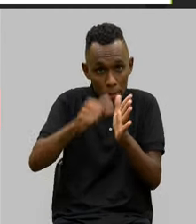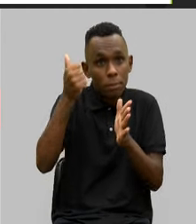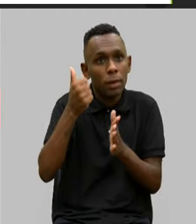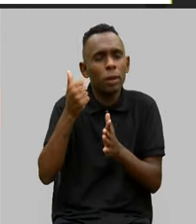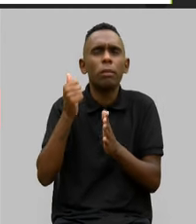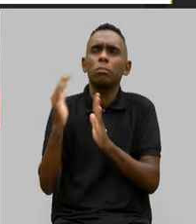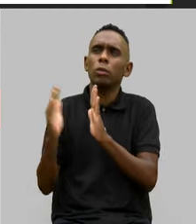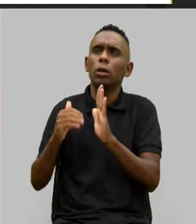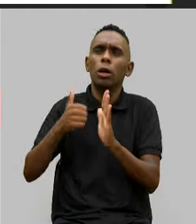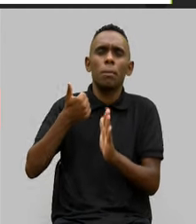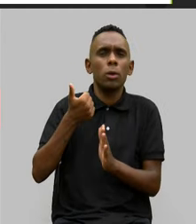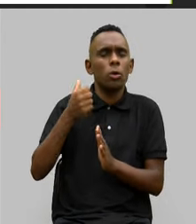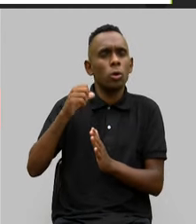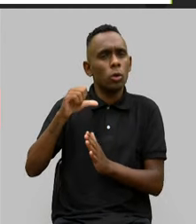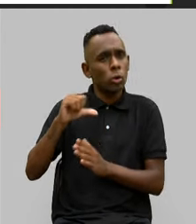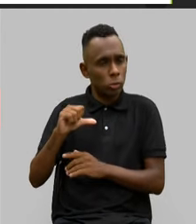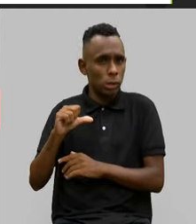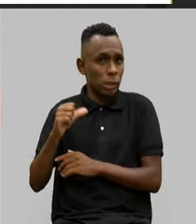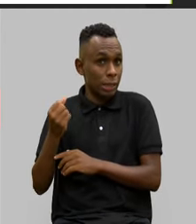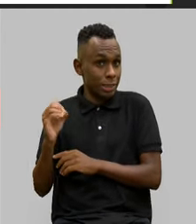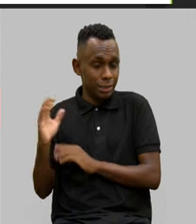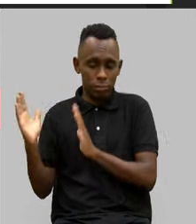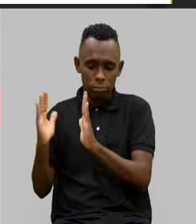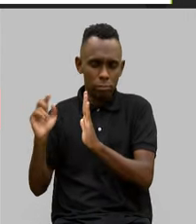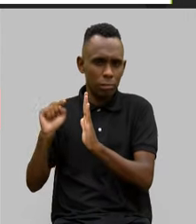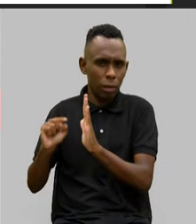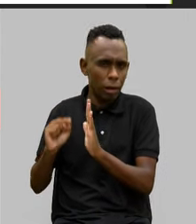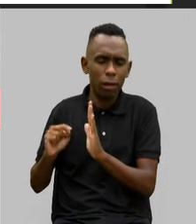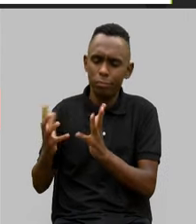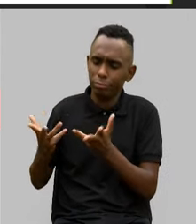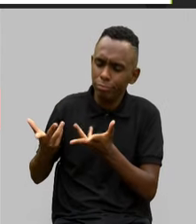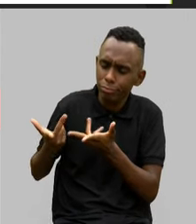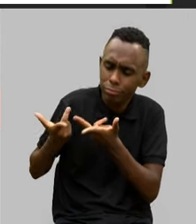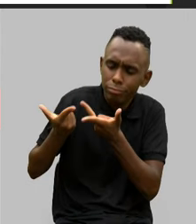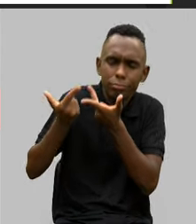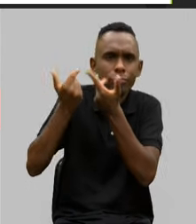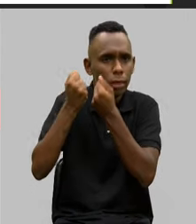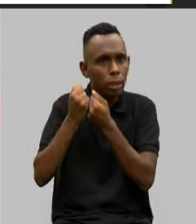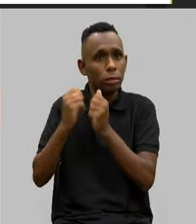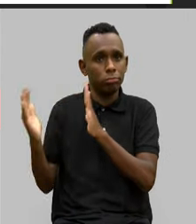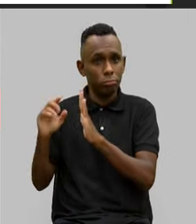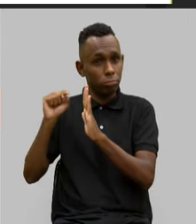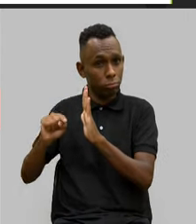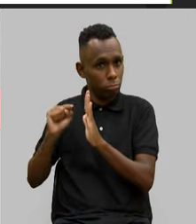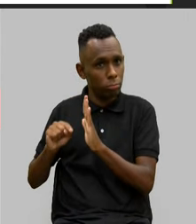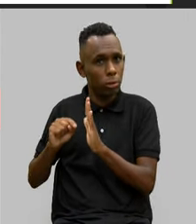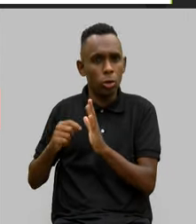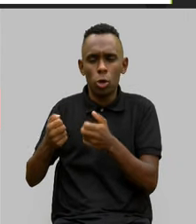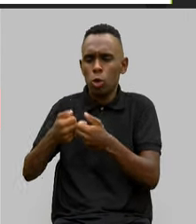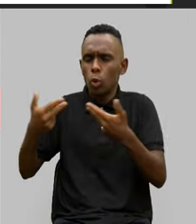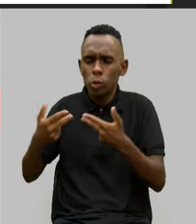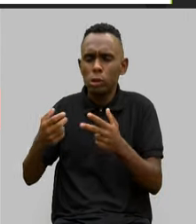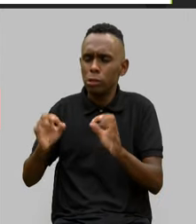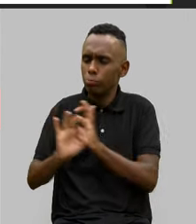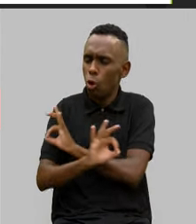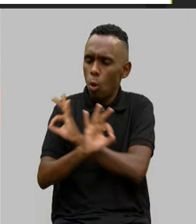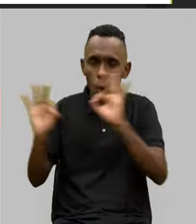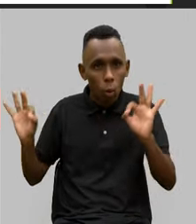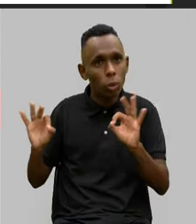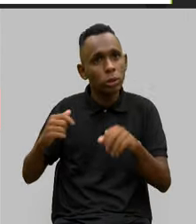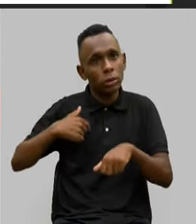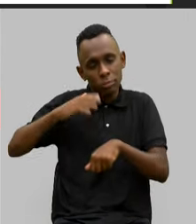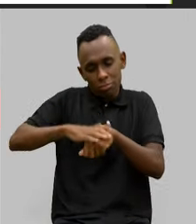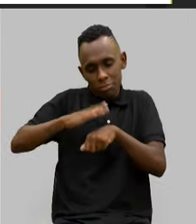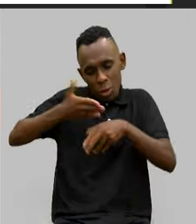foi na década de 60 que aliás uma década maravilhosa só aconteceu na década de 60 coisas ótimas né inclusive o meu